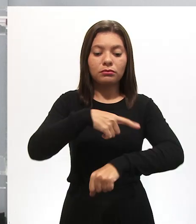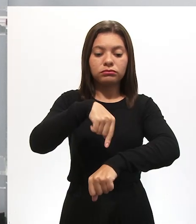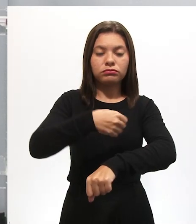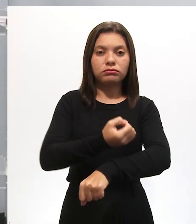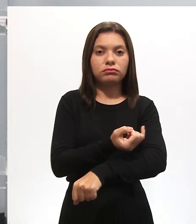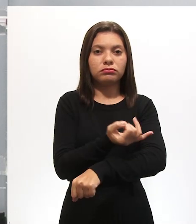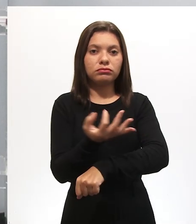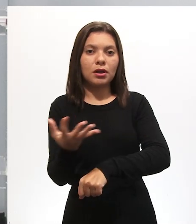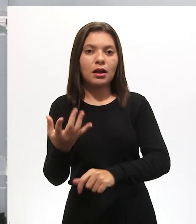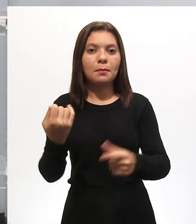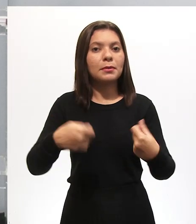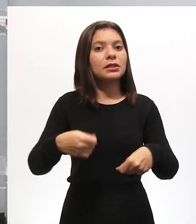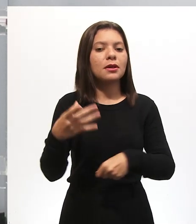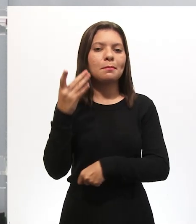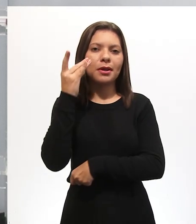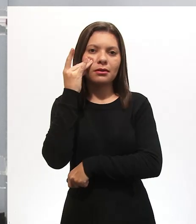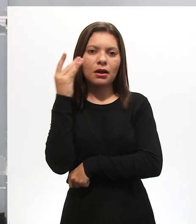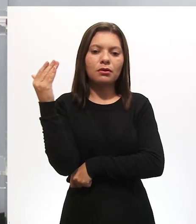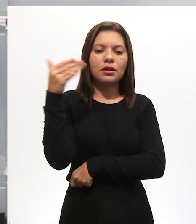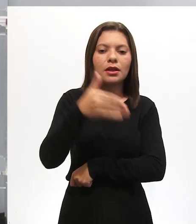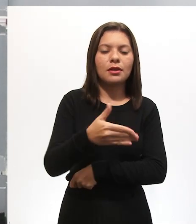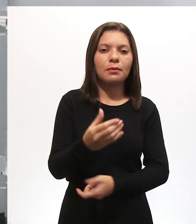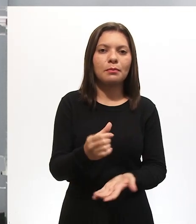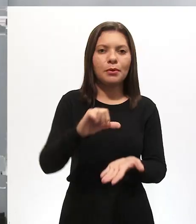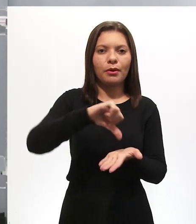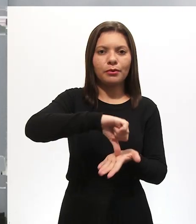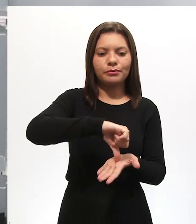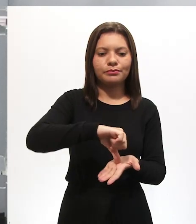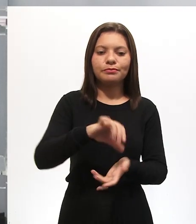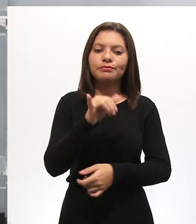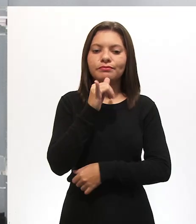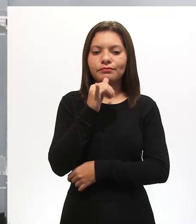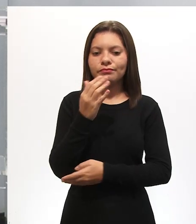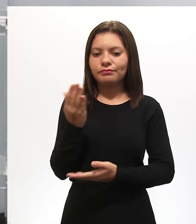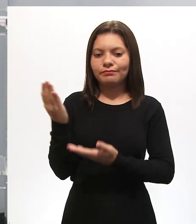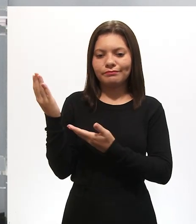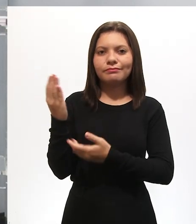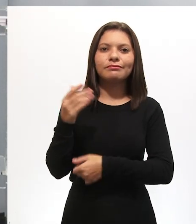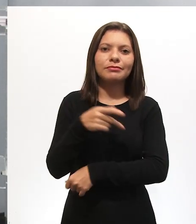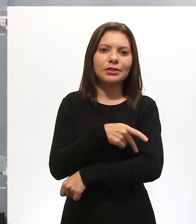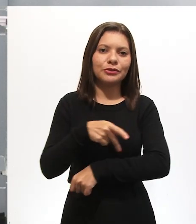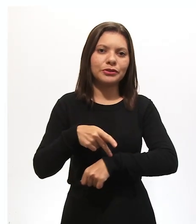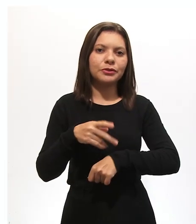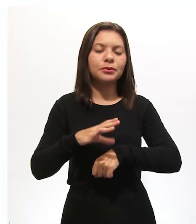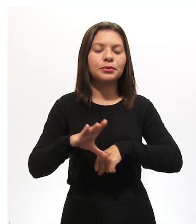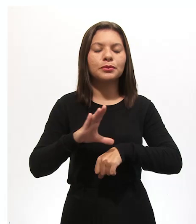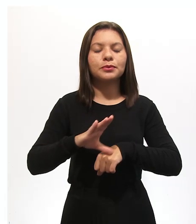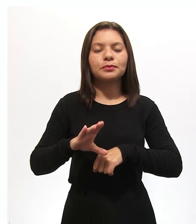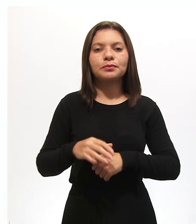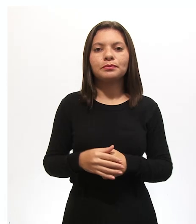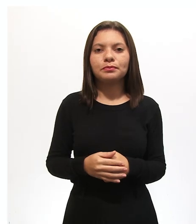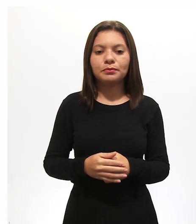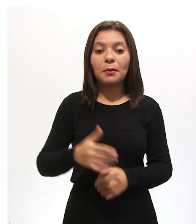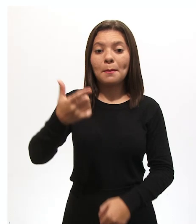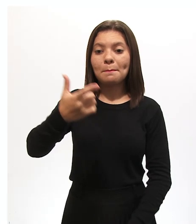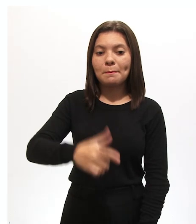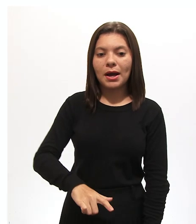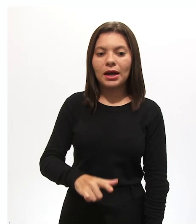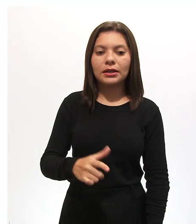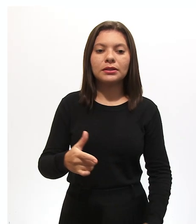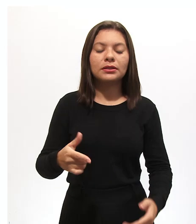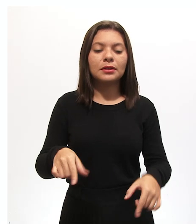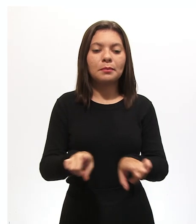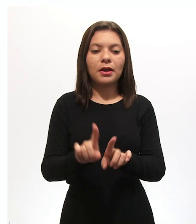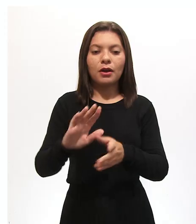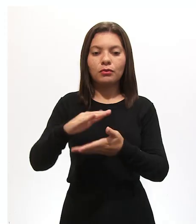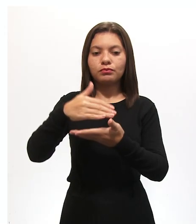EAD, ela vai ter que acontecer de modo presencial. Aí eu trago aqui o exemplo do curso de pedagogia, tá? Aulas ao vivo passam